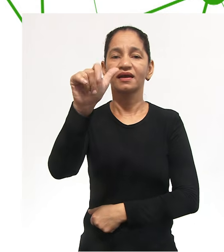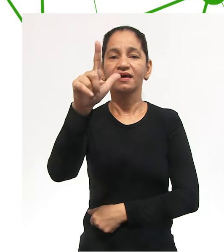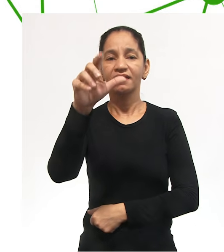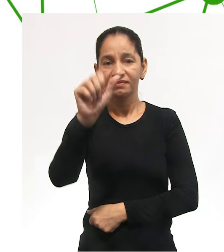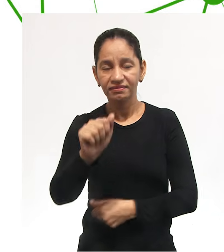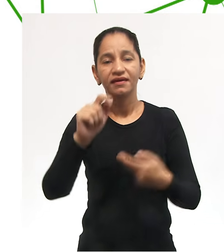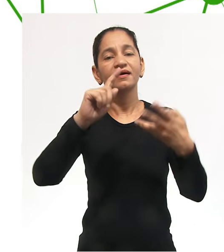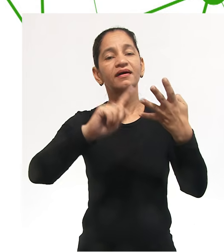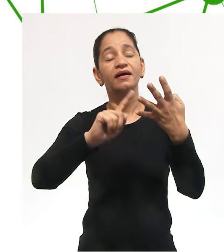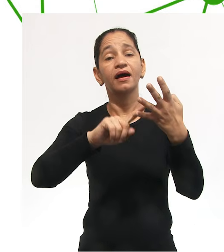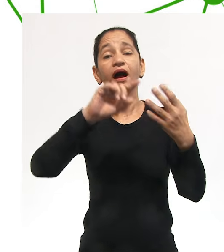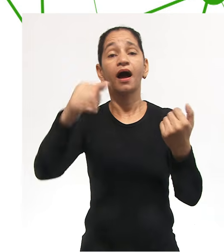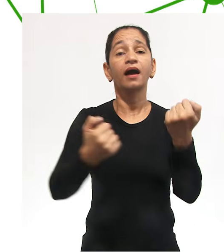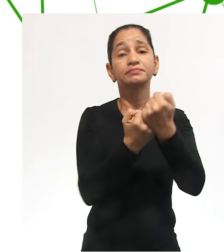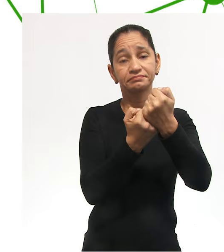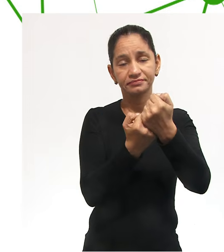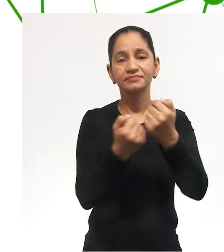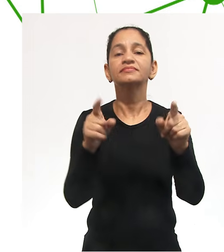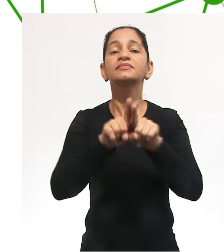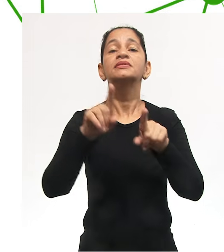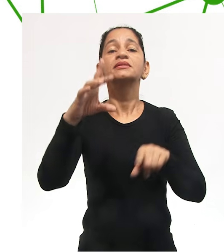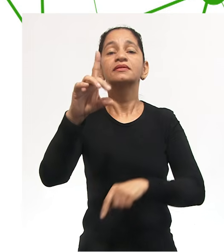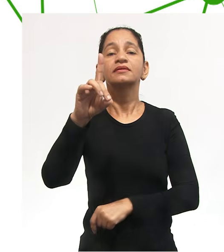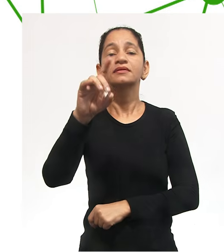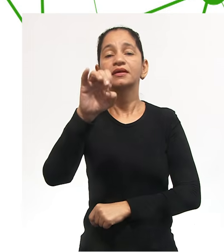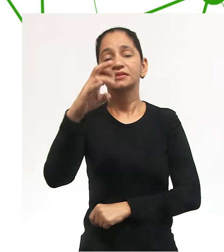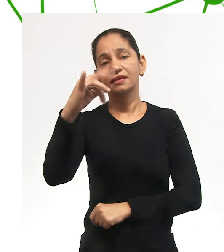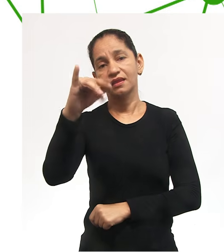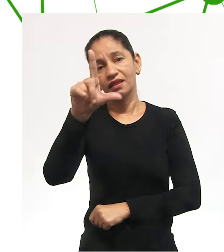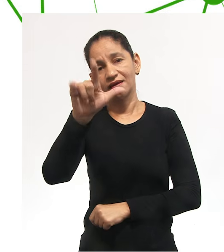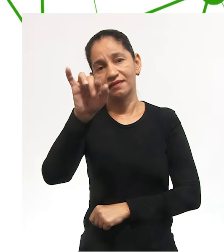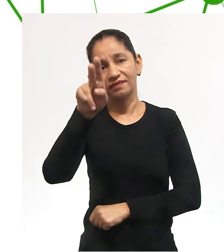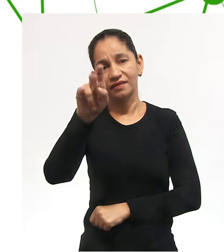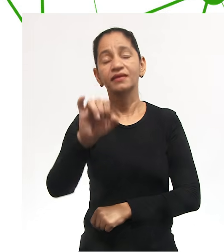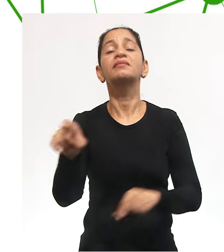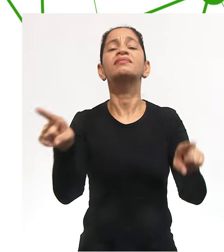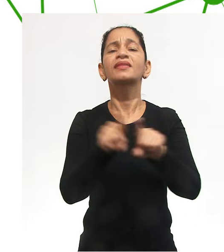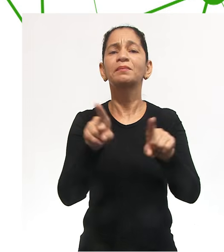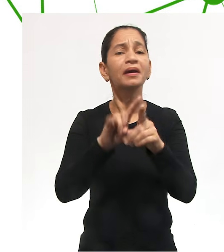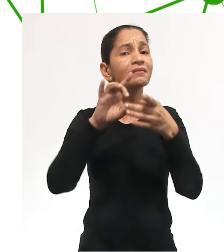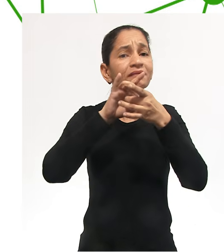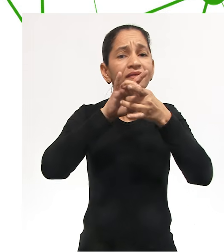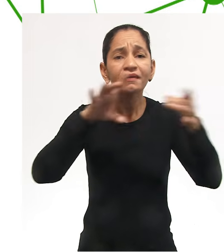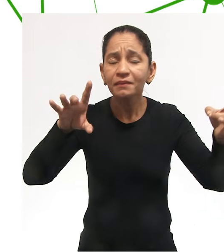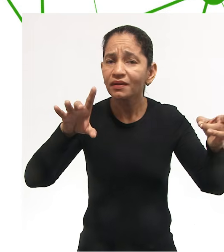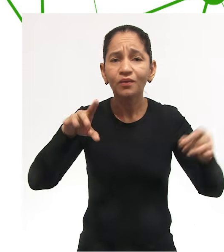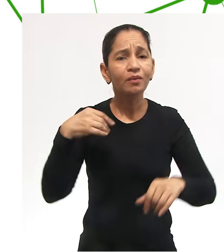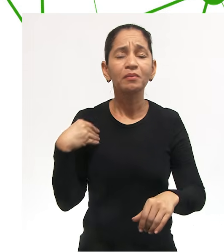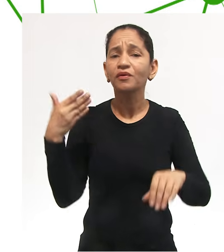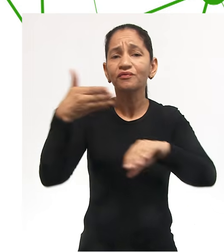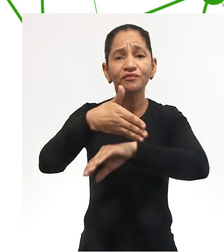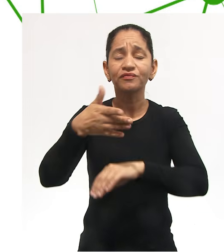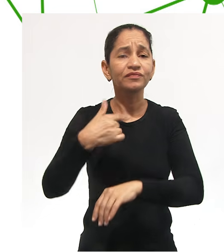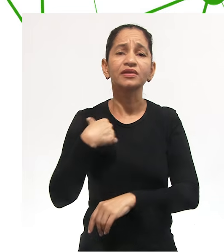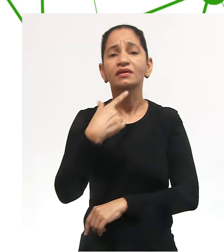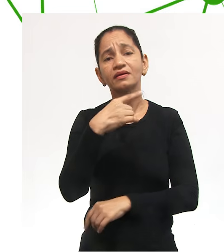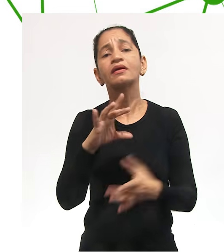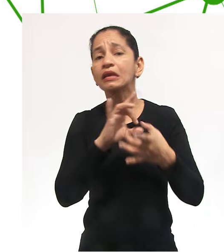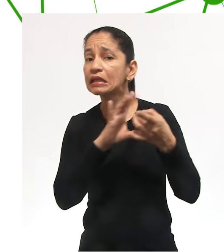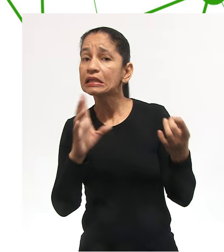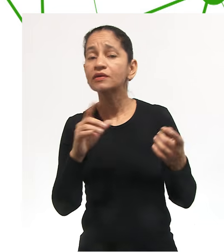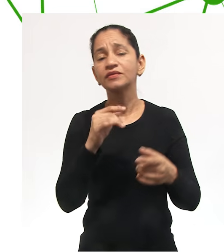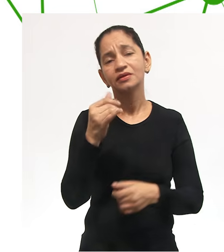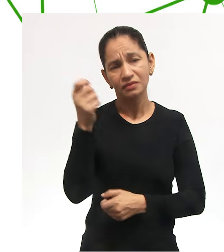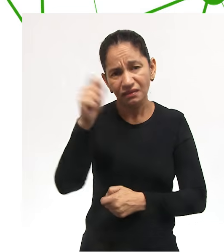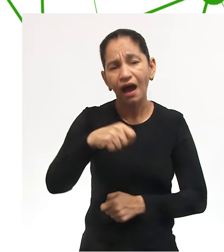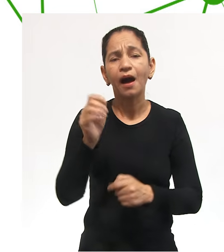secretária Luciana Fontinelli, a secretária adjunta Andercelane de Jesus, pela oportunidade que estão, né, me liberaram para participar